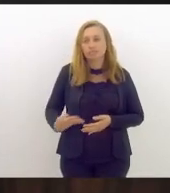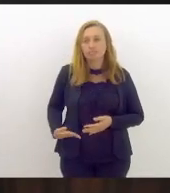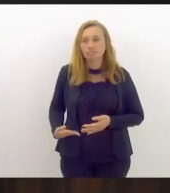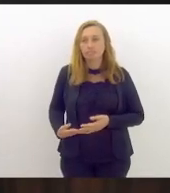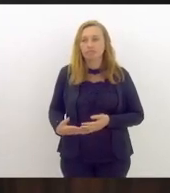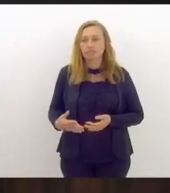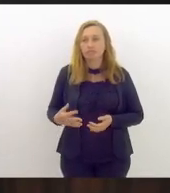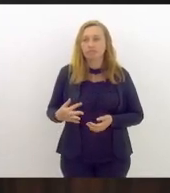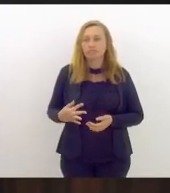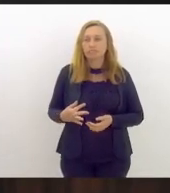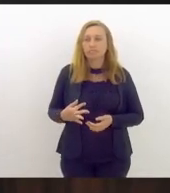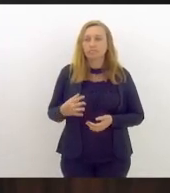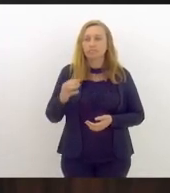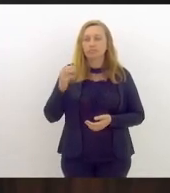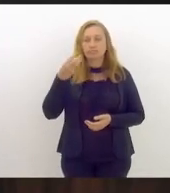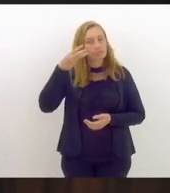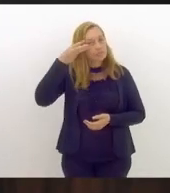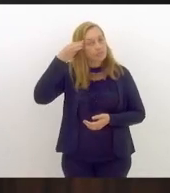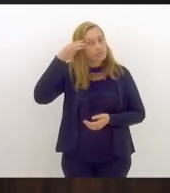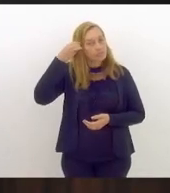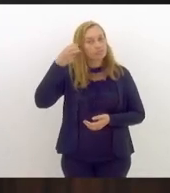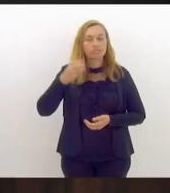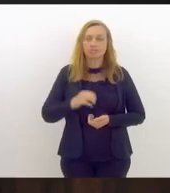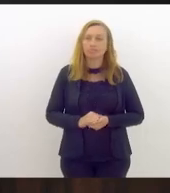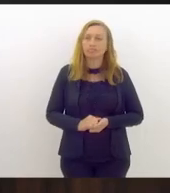breve, Wilson Witson.